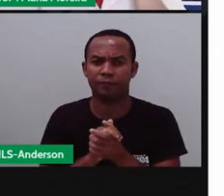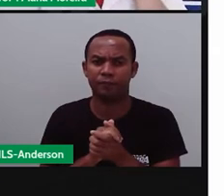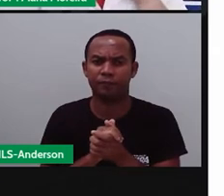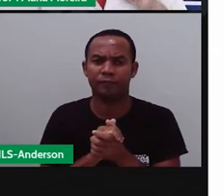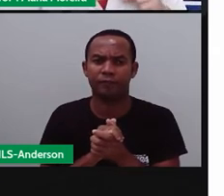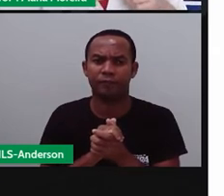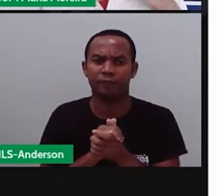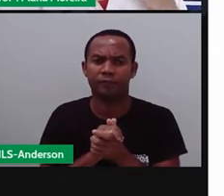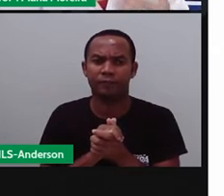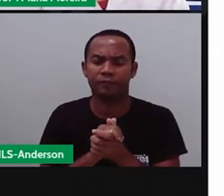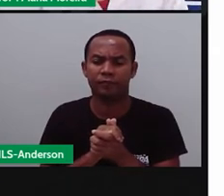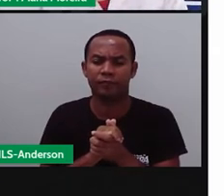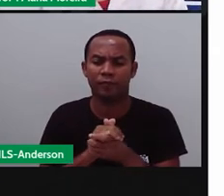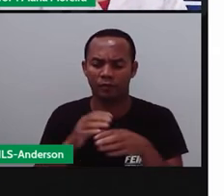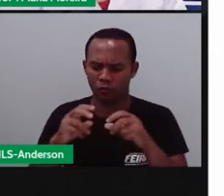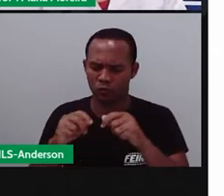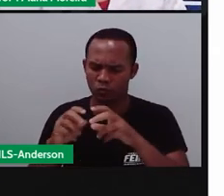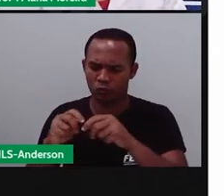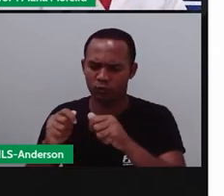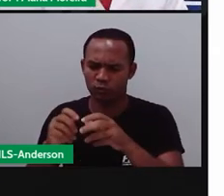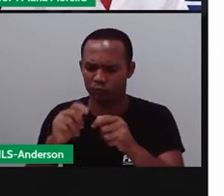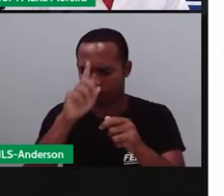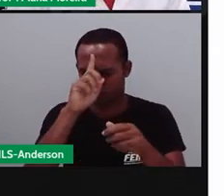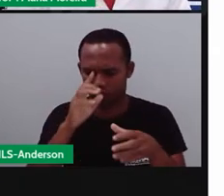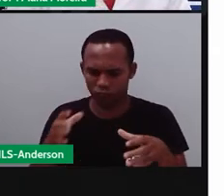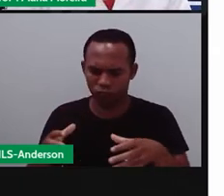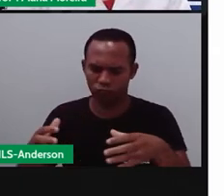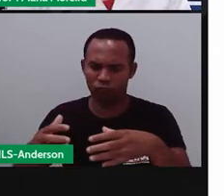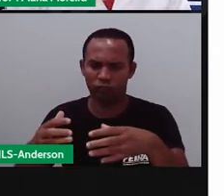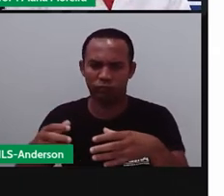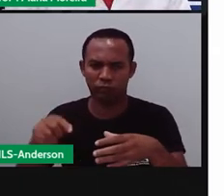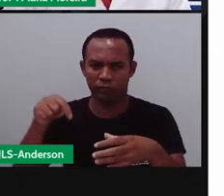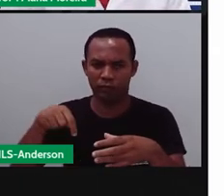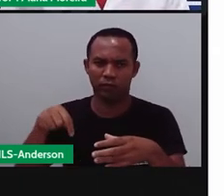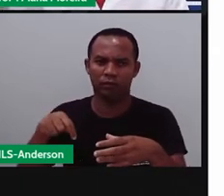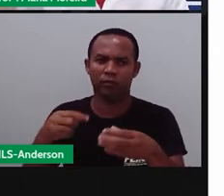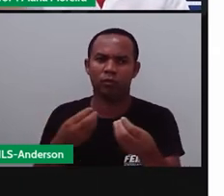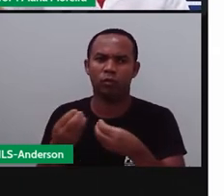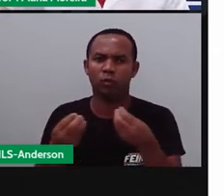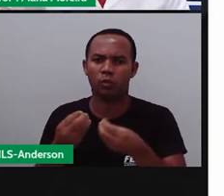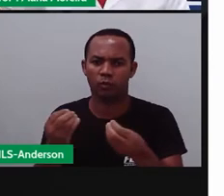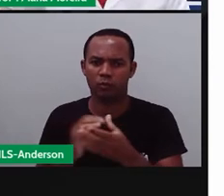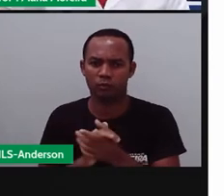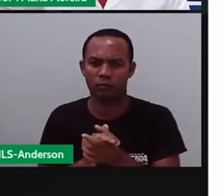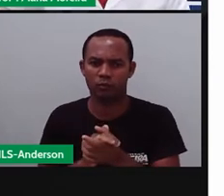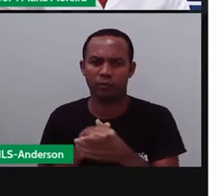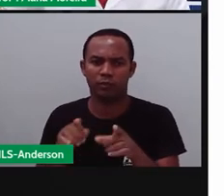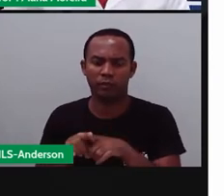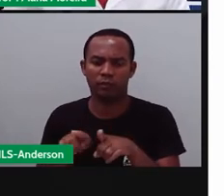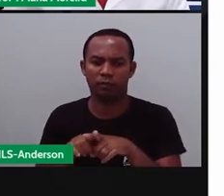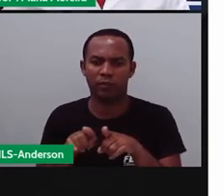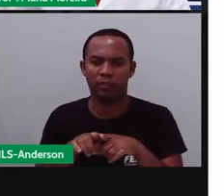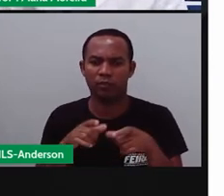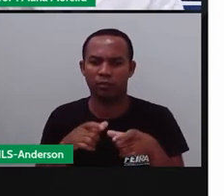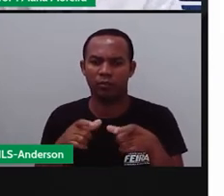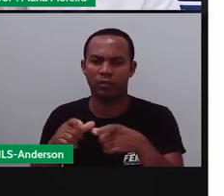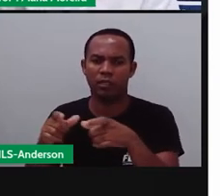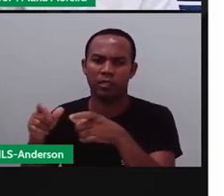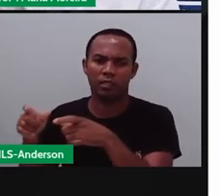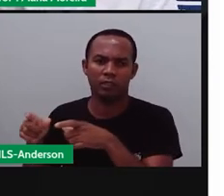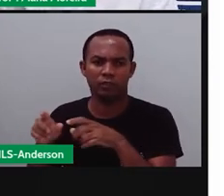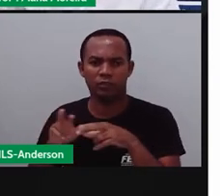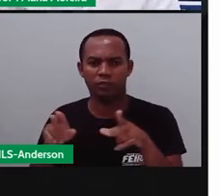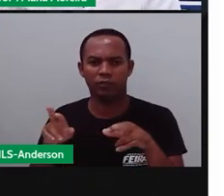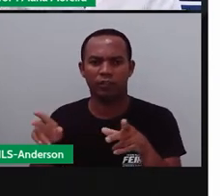aí, esse cuscuz, na verdade, é uma característica nossa e ele também existe em outras regiões.